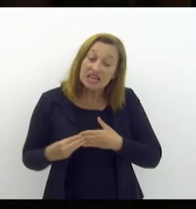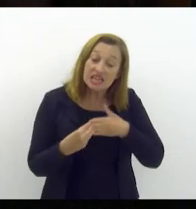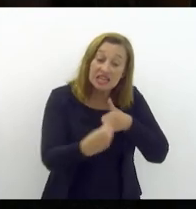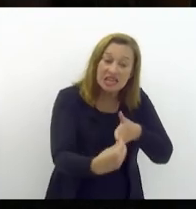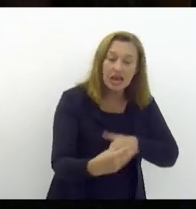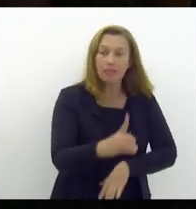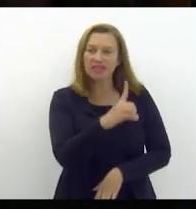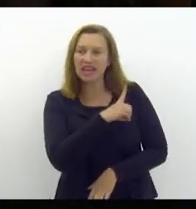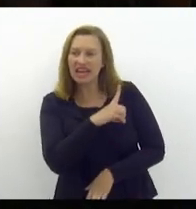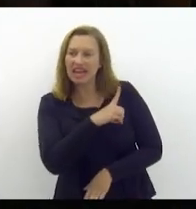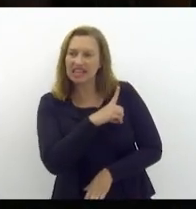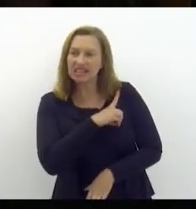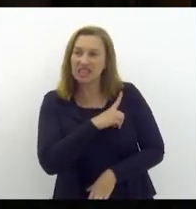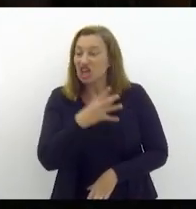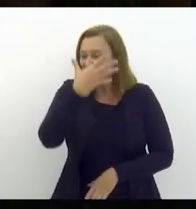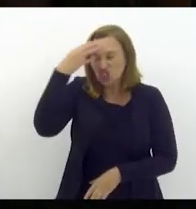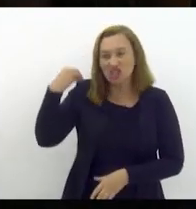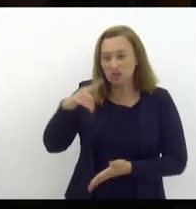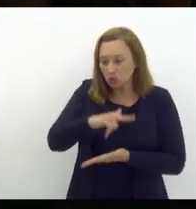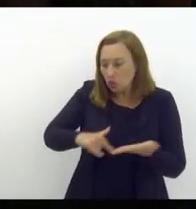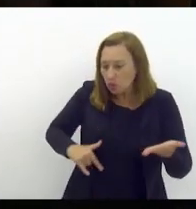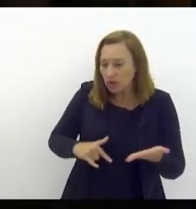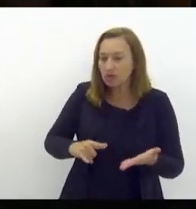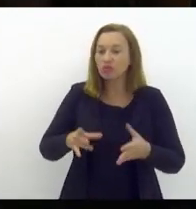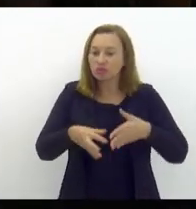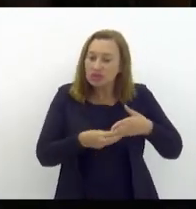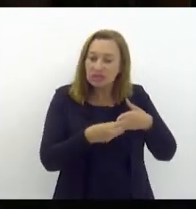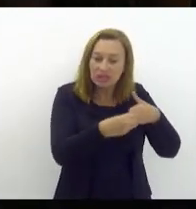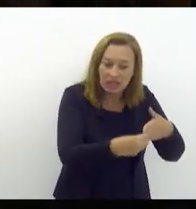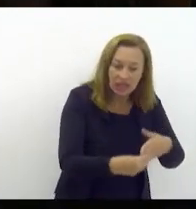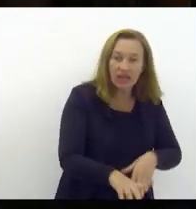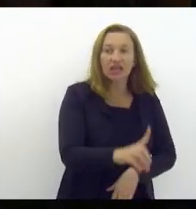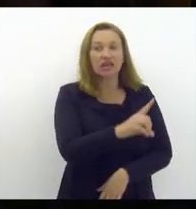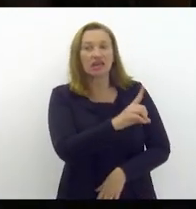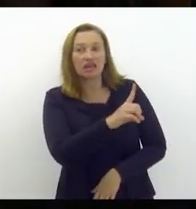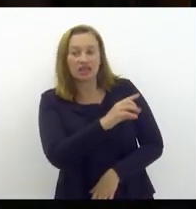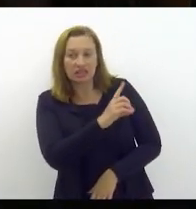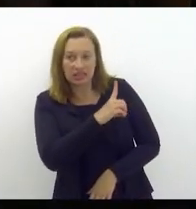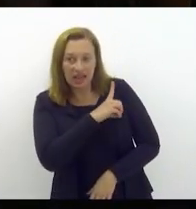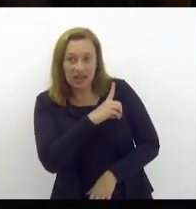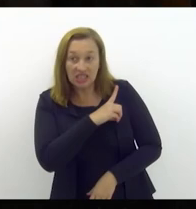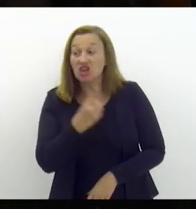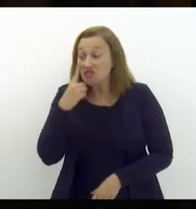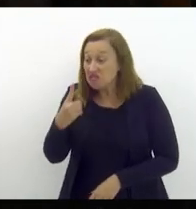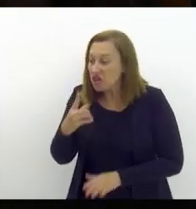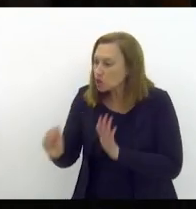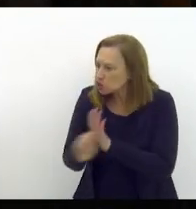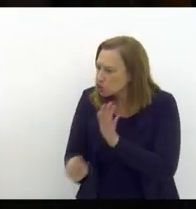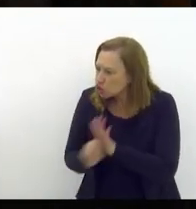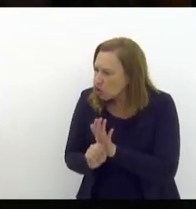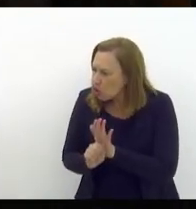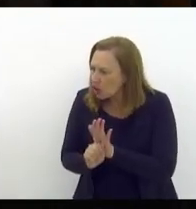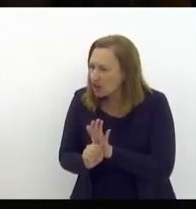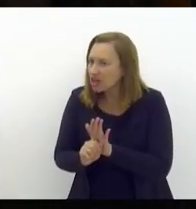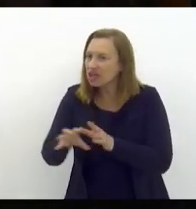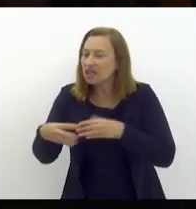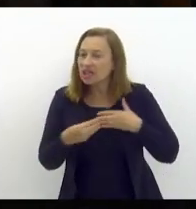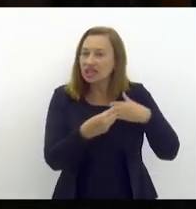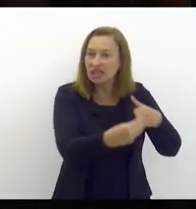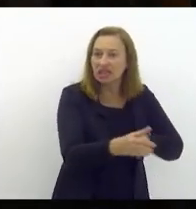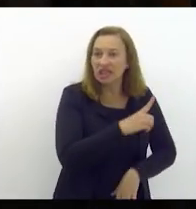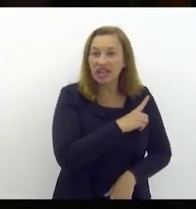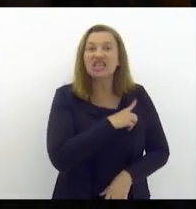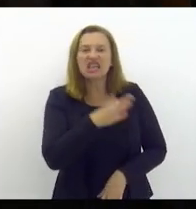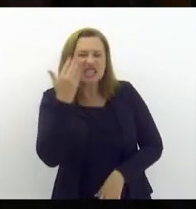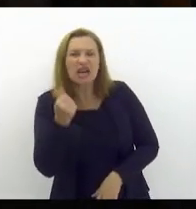Abordou, esqueceu o documento, cadê? Delegacia. Pegou com uma dola de maconha, porque se pegar com uma dola de maconha e levar para a delegacia, sabe o que o delegado